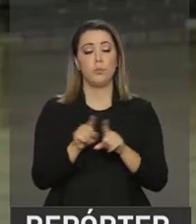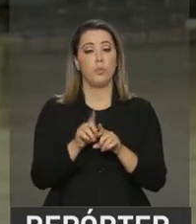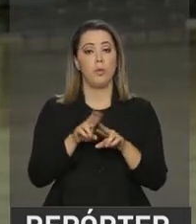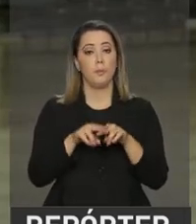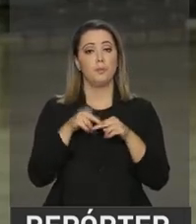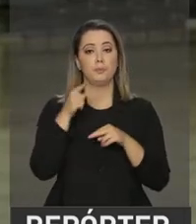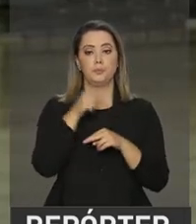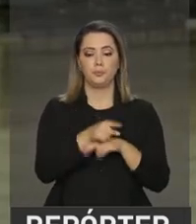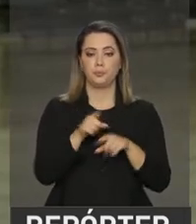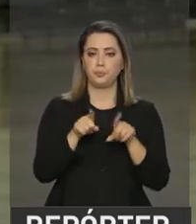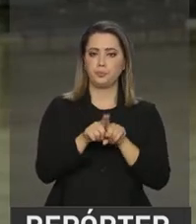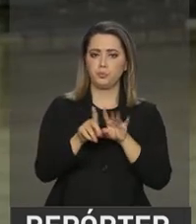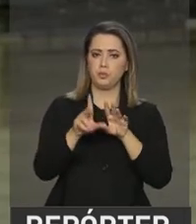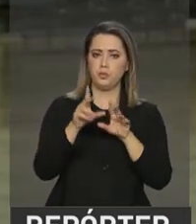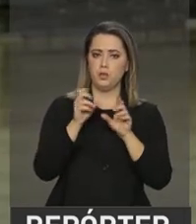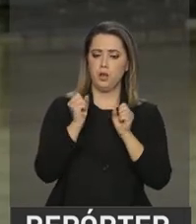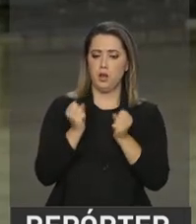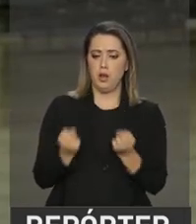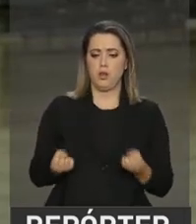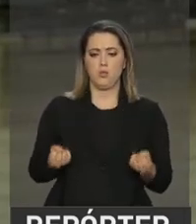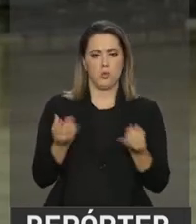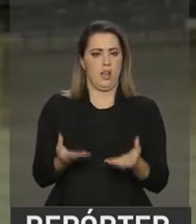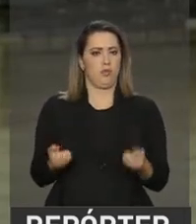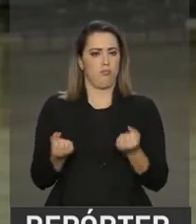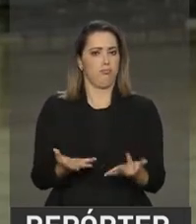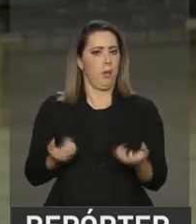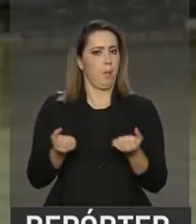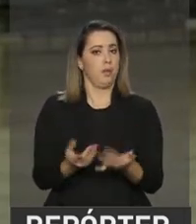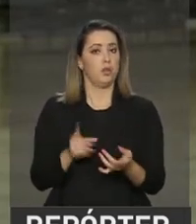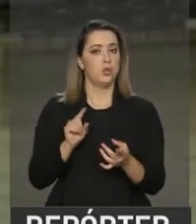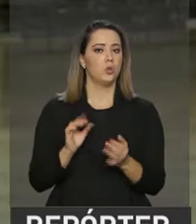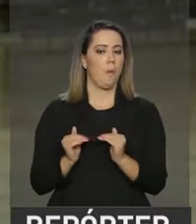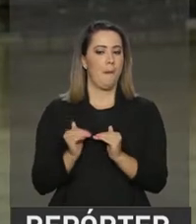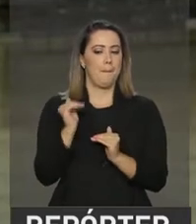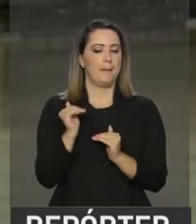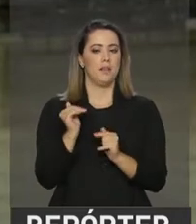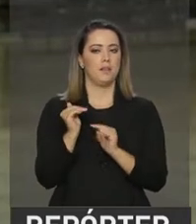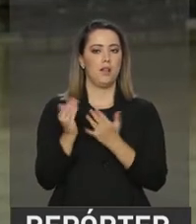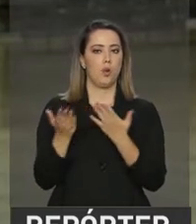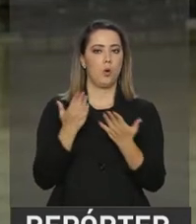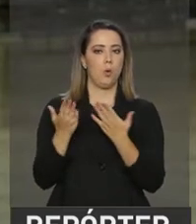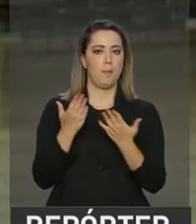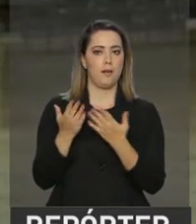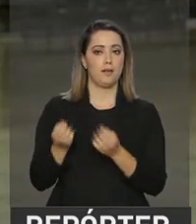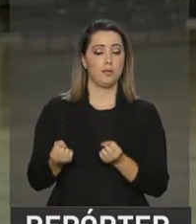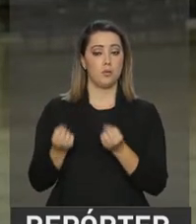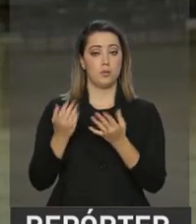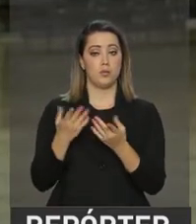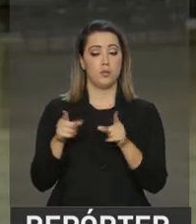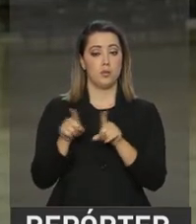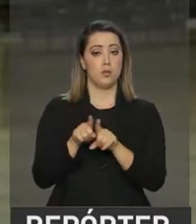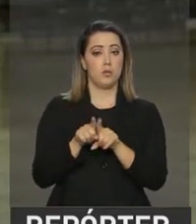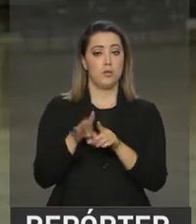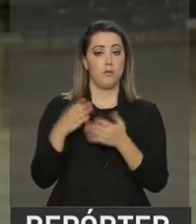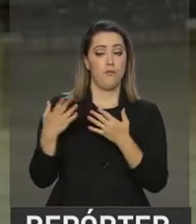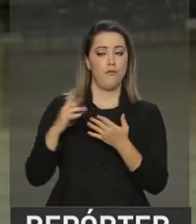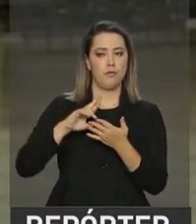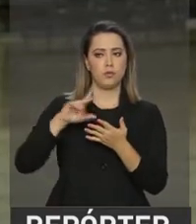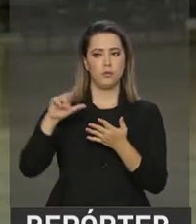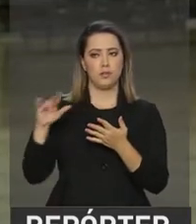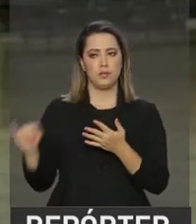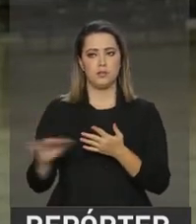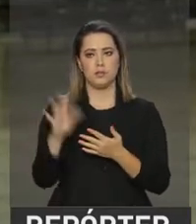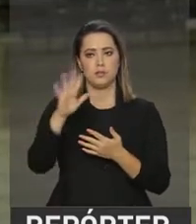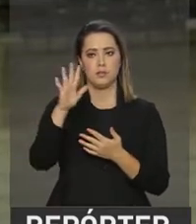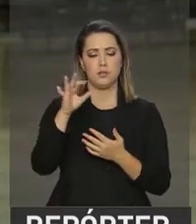meio dele as despesas de 2018 só podem aumentar em relação aos gastos deste ano a partir da variação da inflação